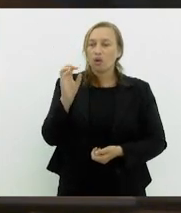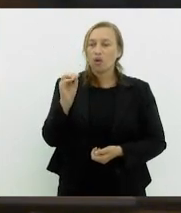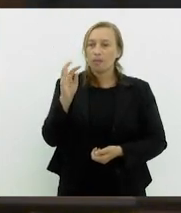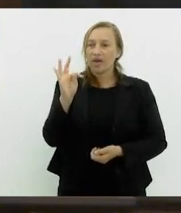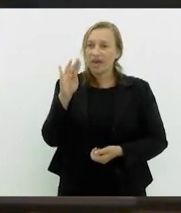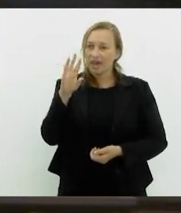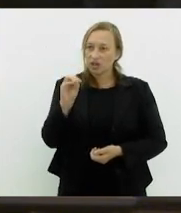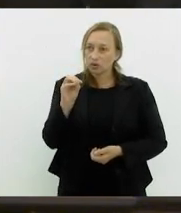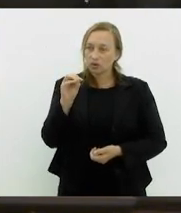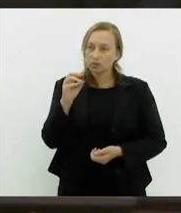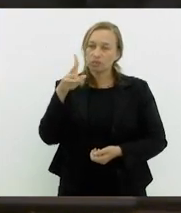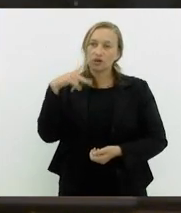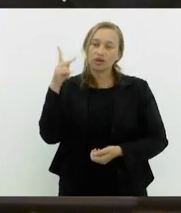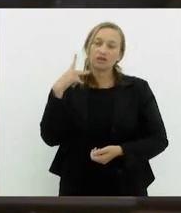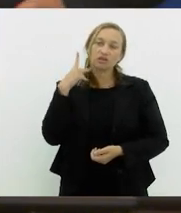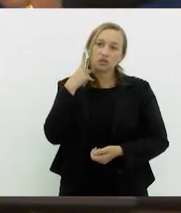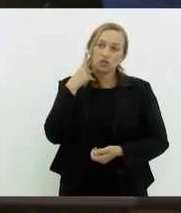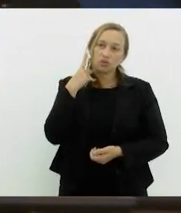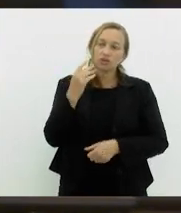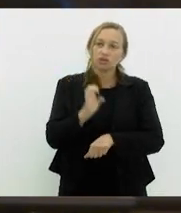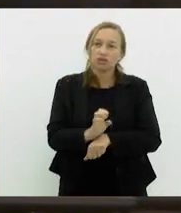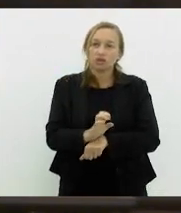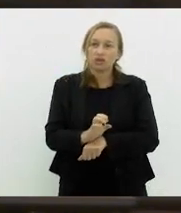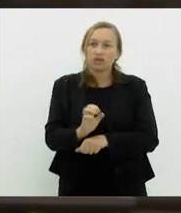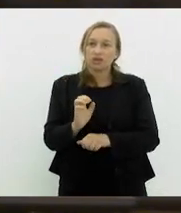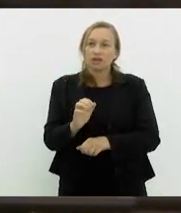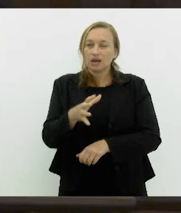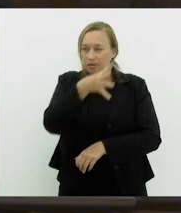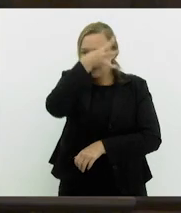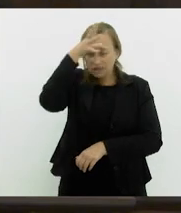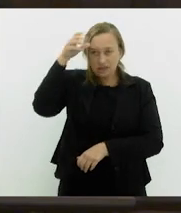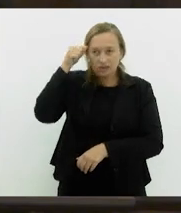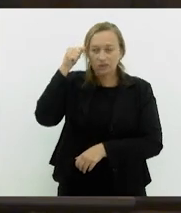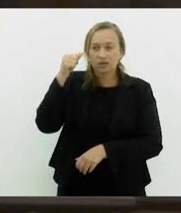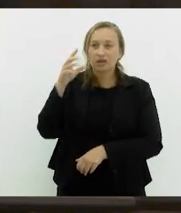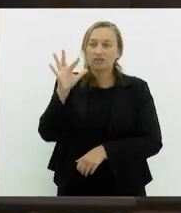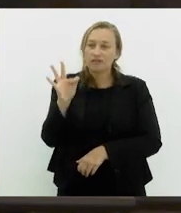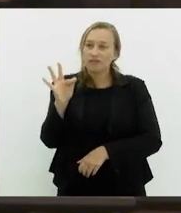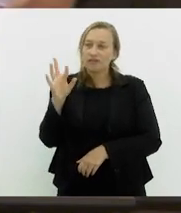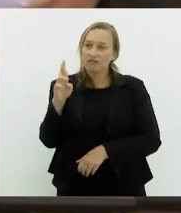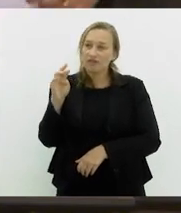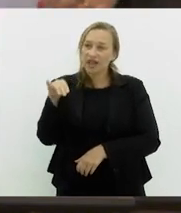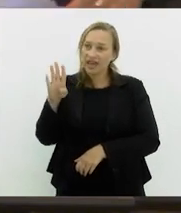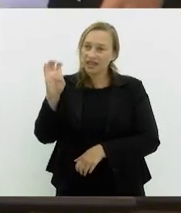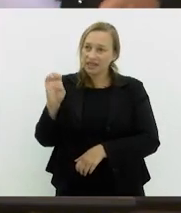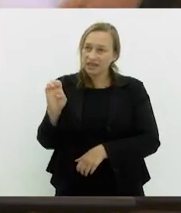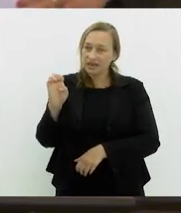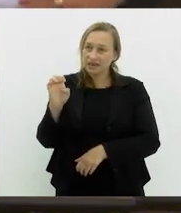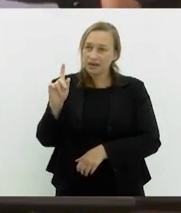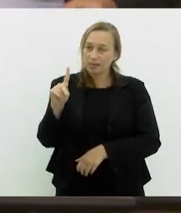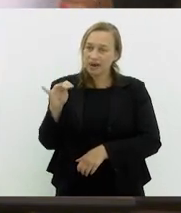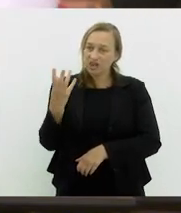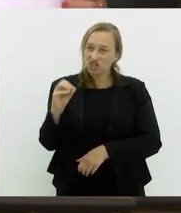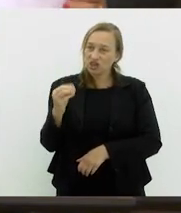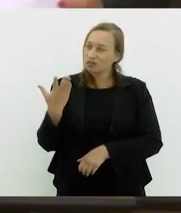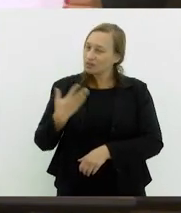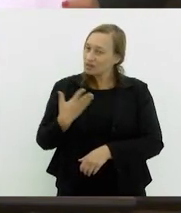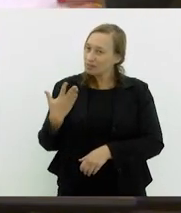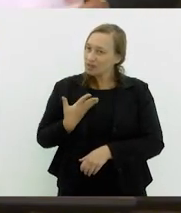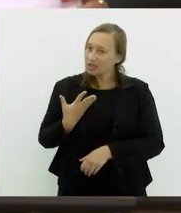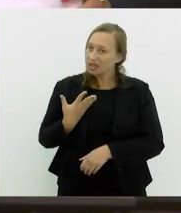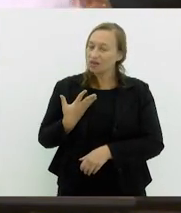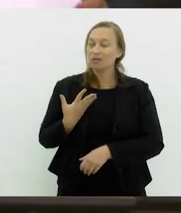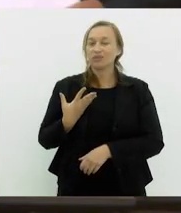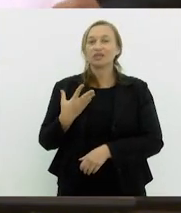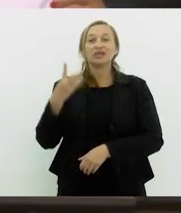Oliveira, procurador da Assembleia Legislativa do Estado do Amazonas. Senhor Fred Pacheco, nosso colega, amigo e